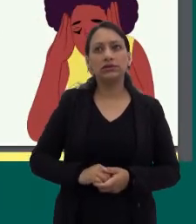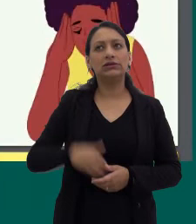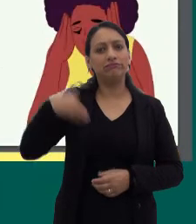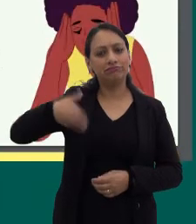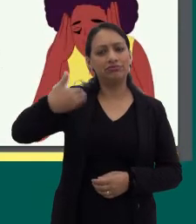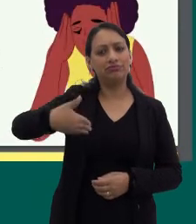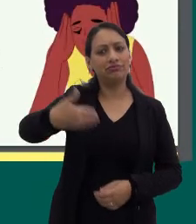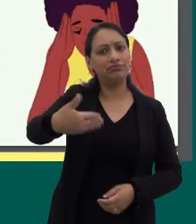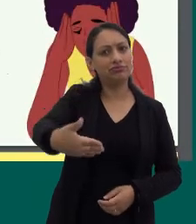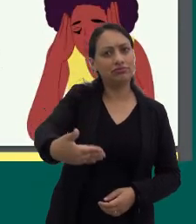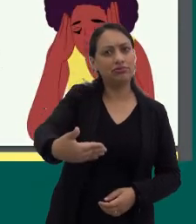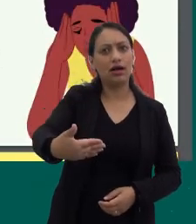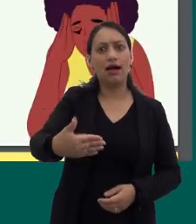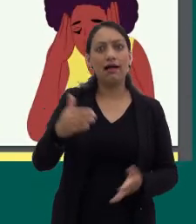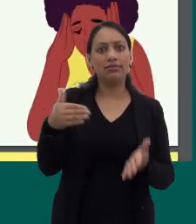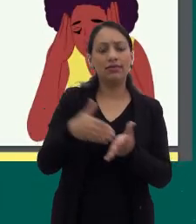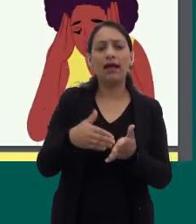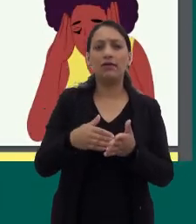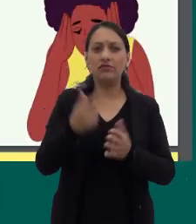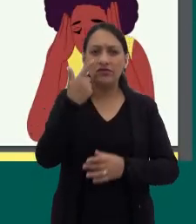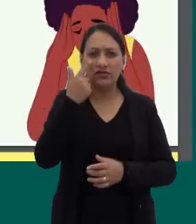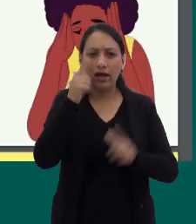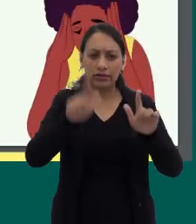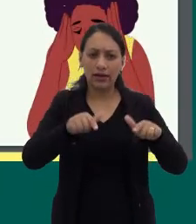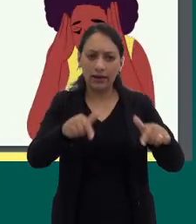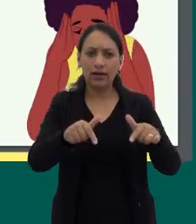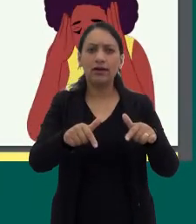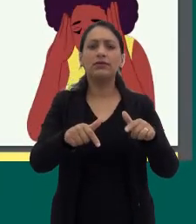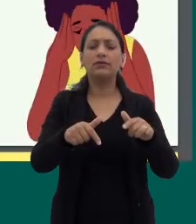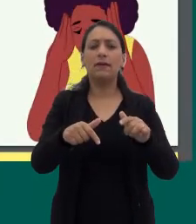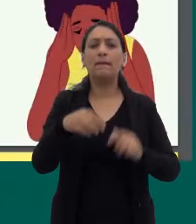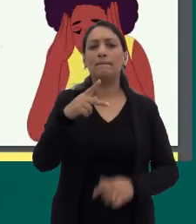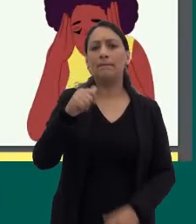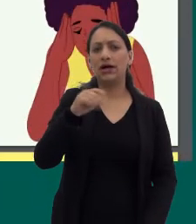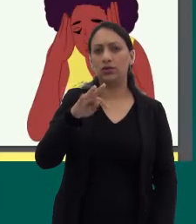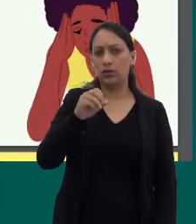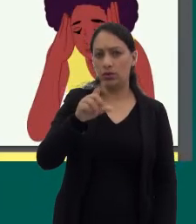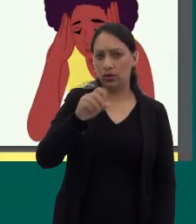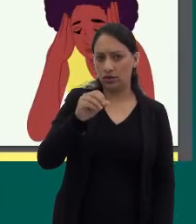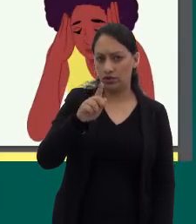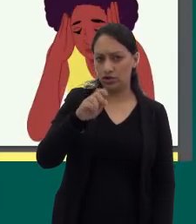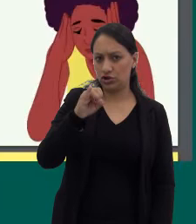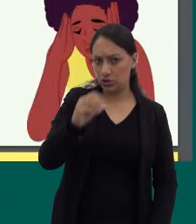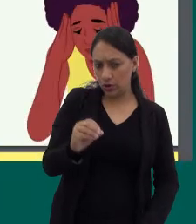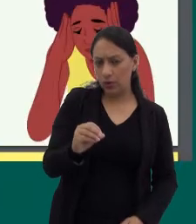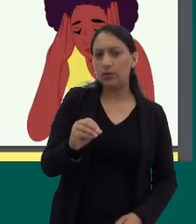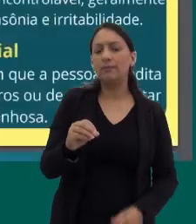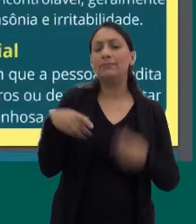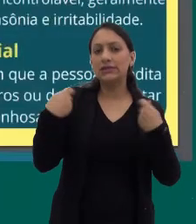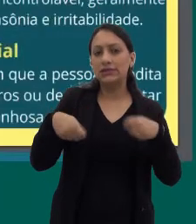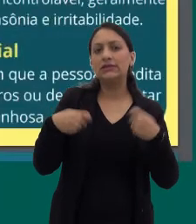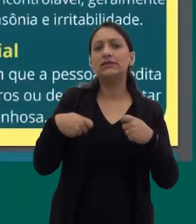ser algo patológico, bom, necessita um olhar, necessita uma atenção especial, né?